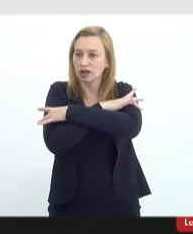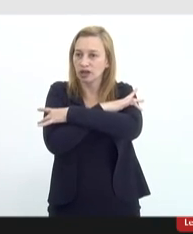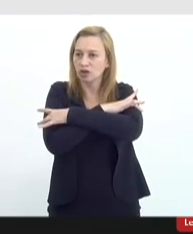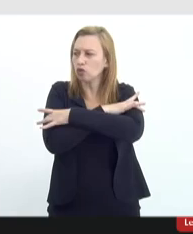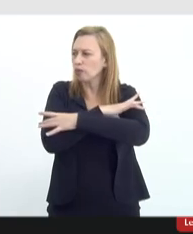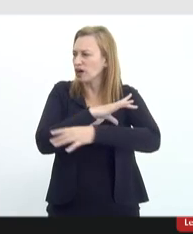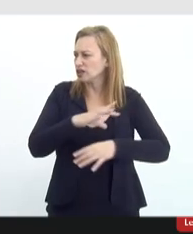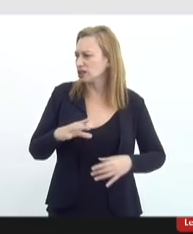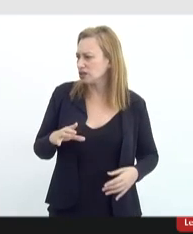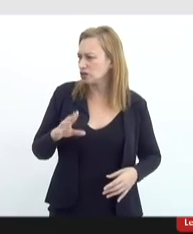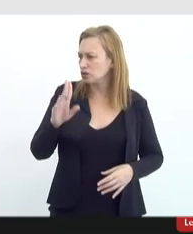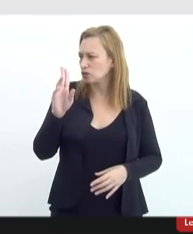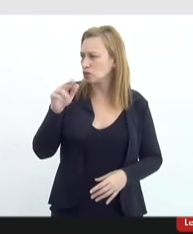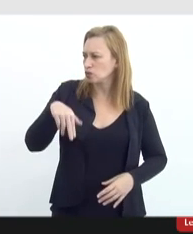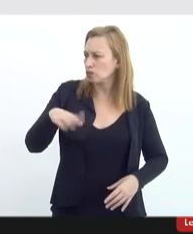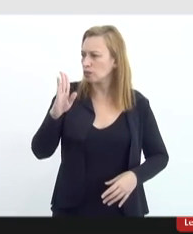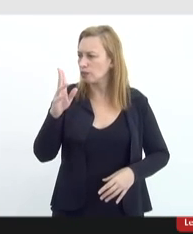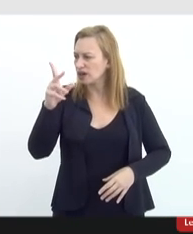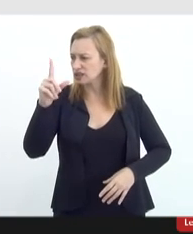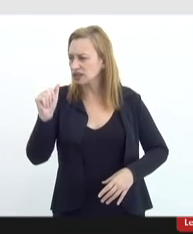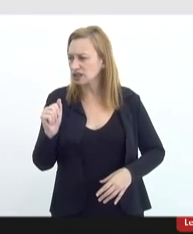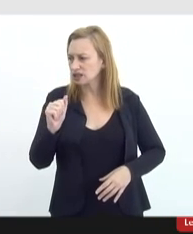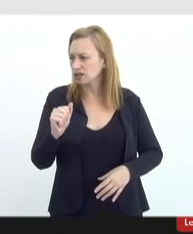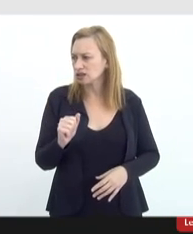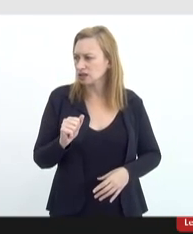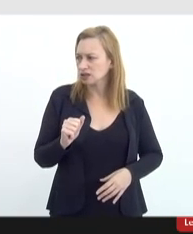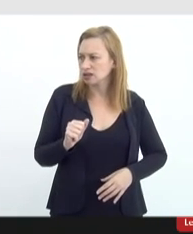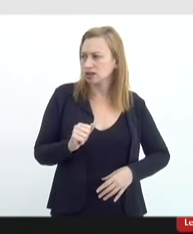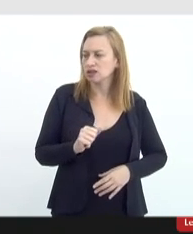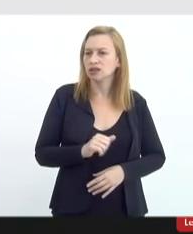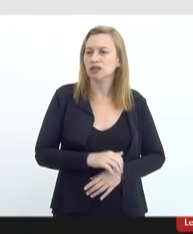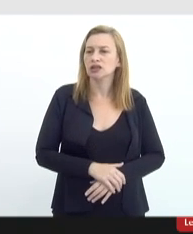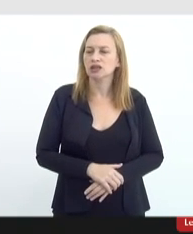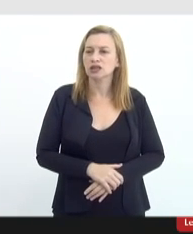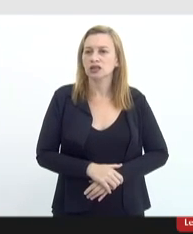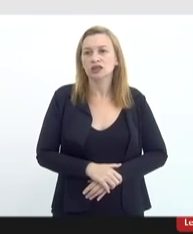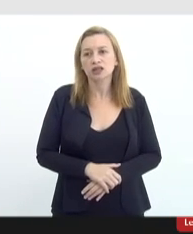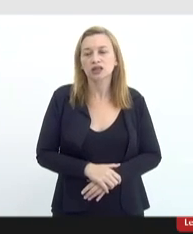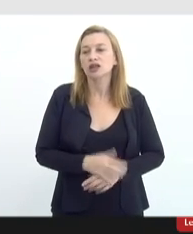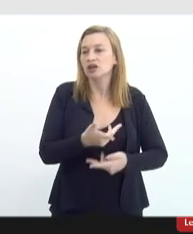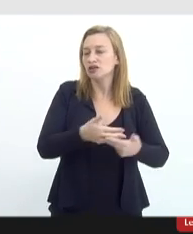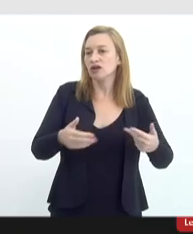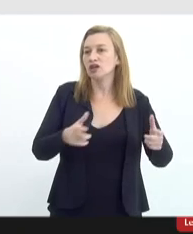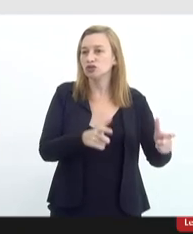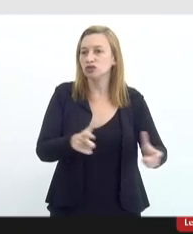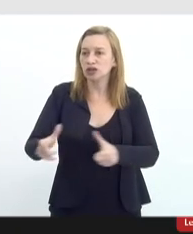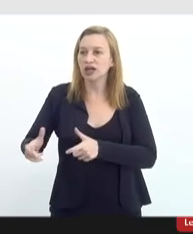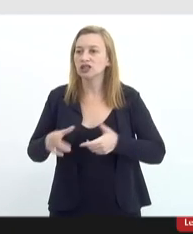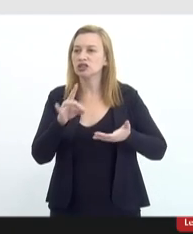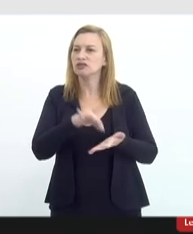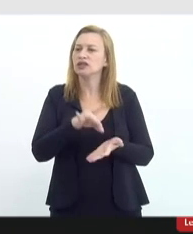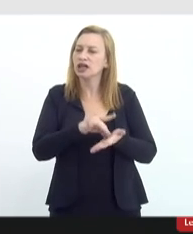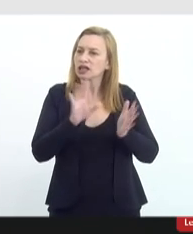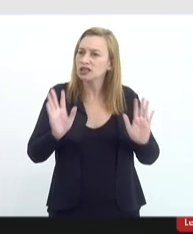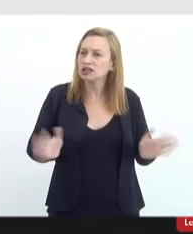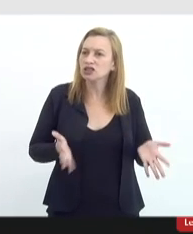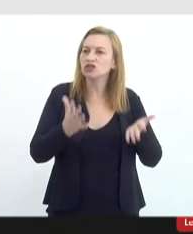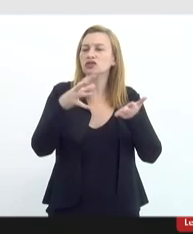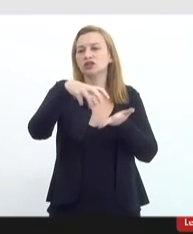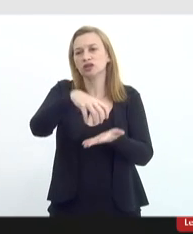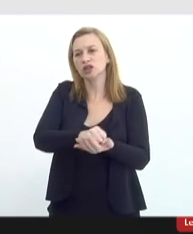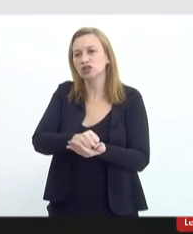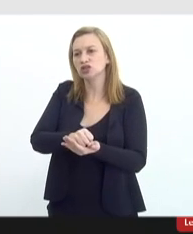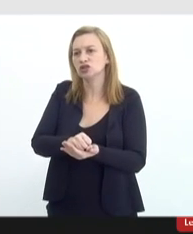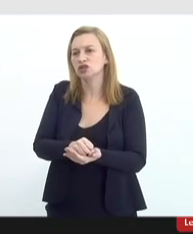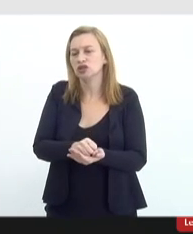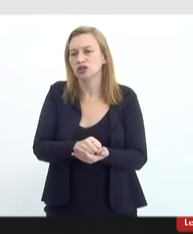muito pequena, né? A gente vem acompanhando várias dinâmicas, assim, várias campanhas, na verdade, incentivando esse registro como